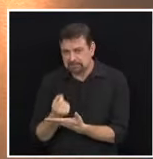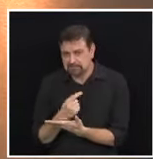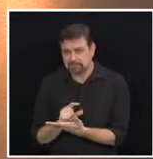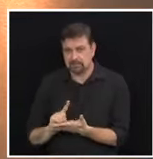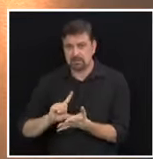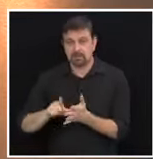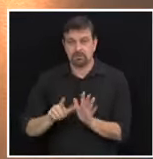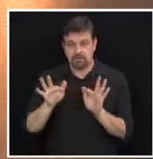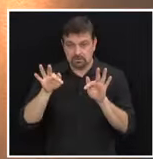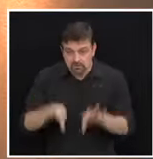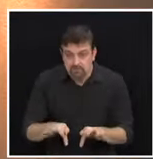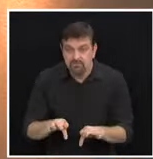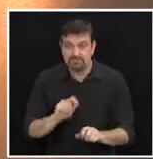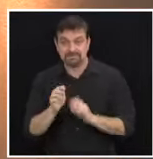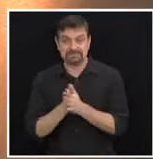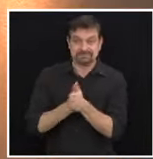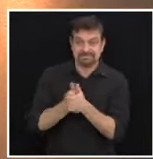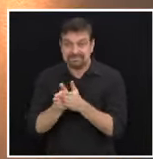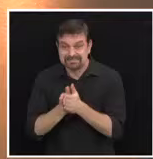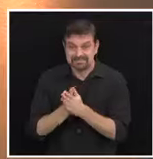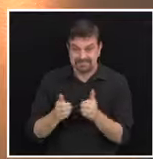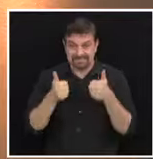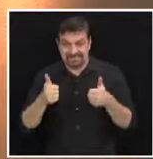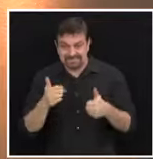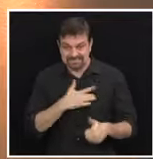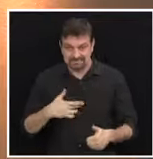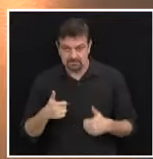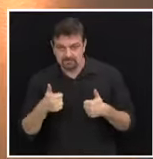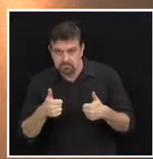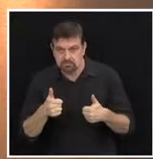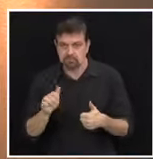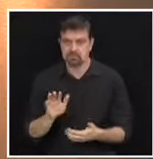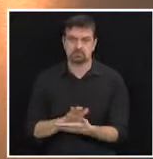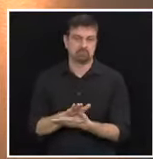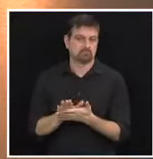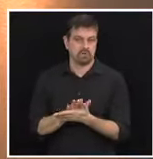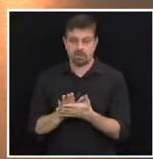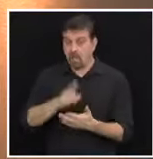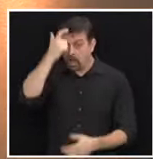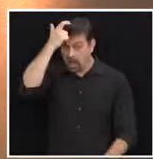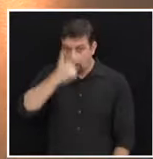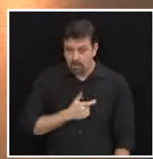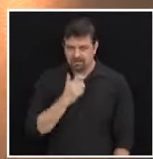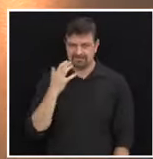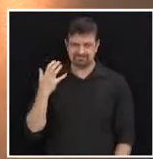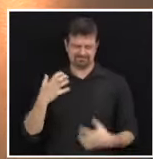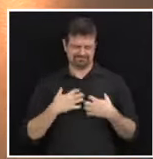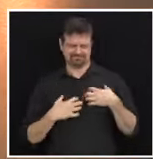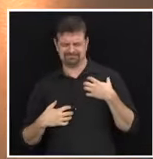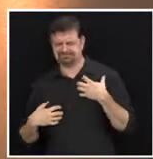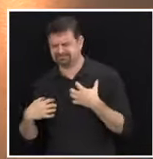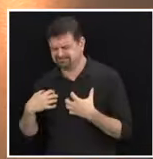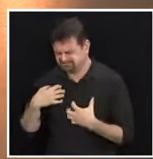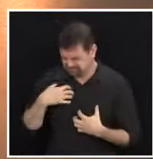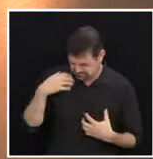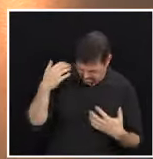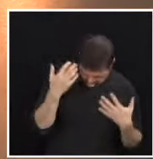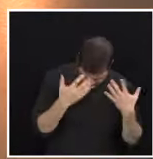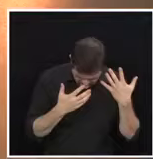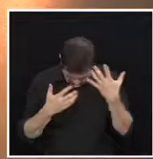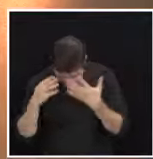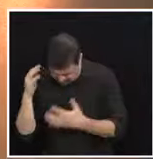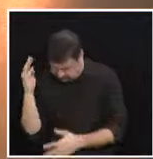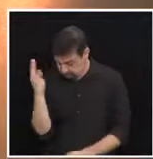fui surpreendido que todos aqueles efeitos colaterais que eu obtive, que eu passei, aquelas